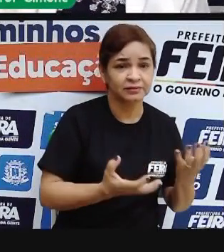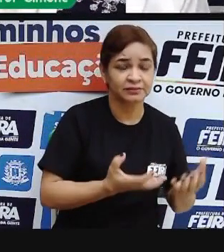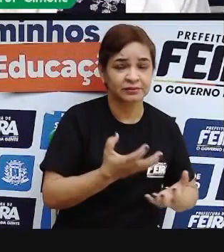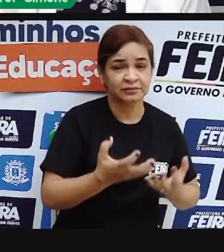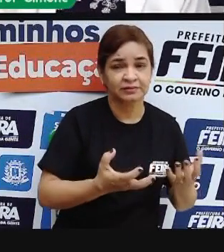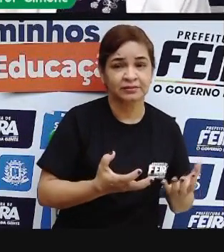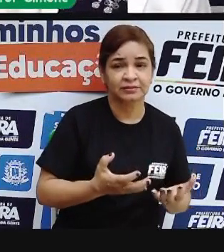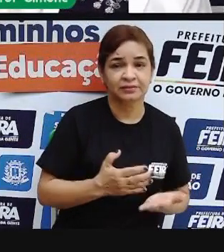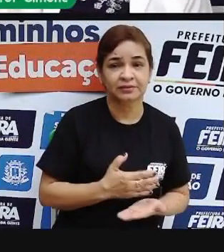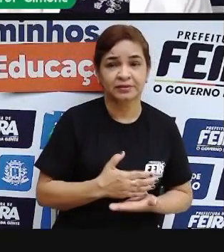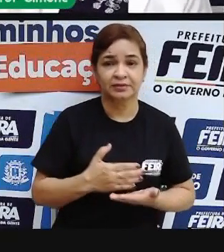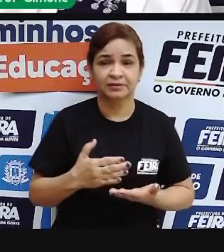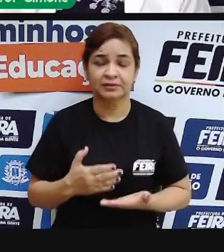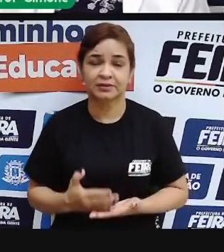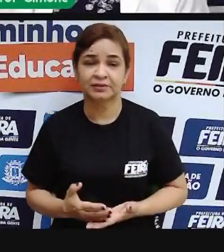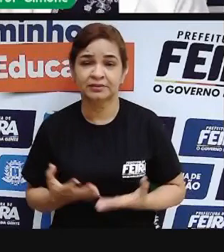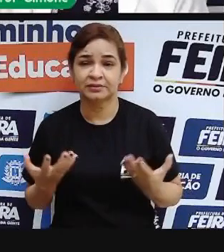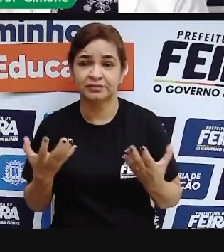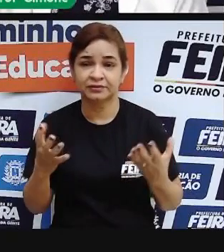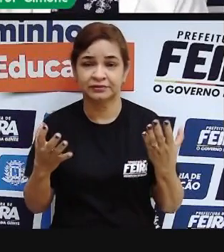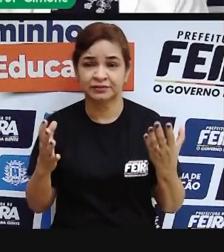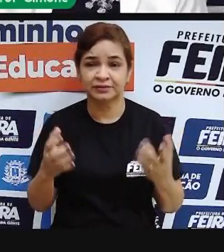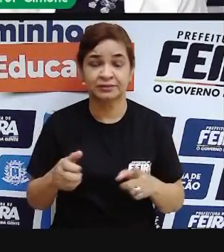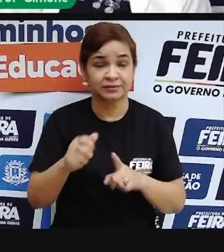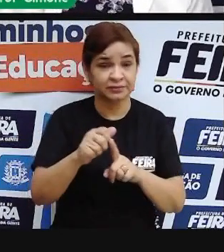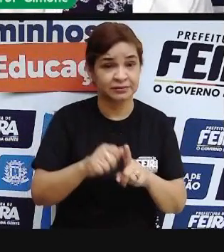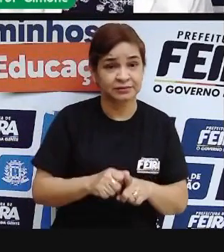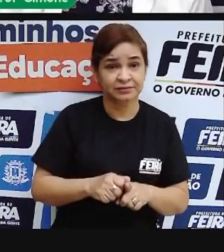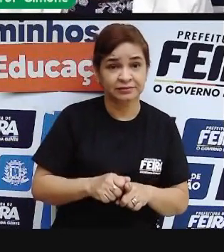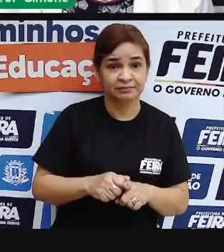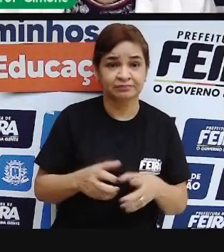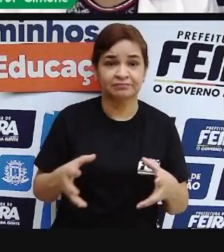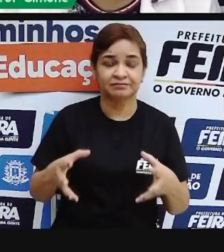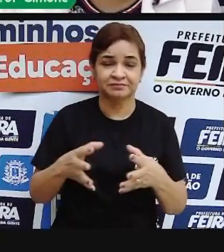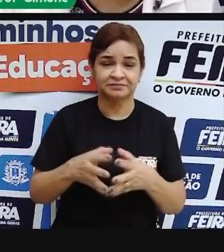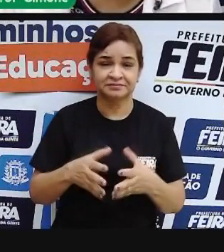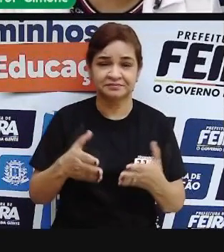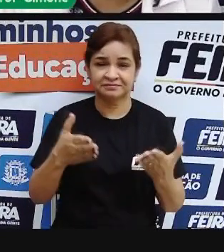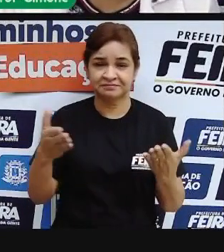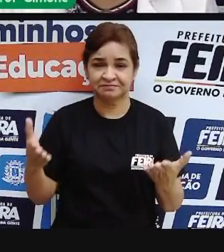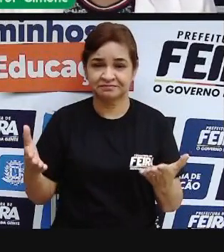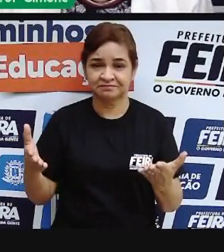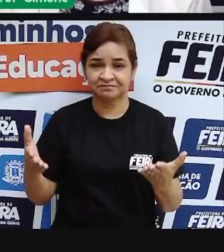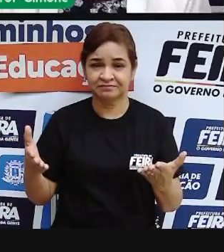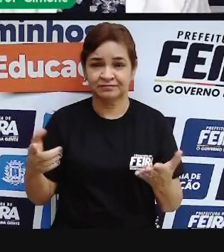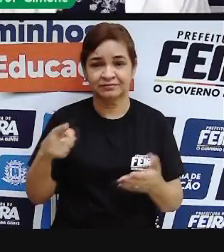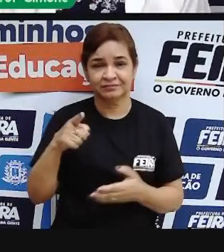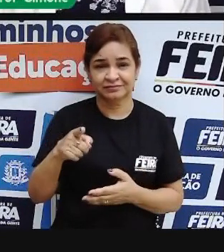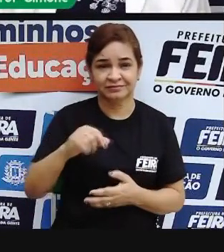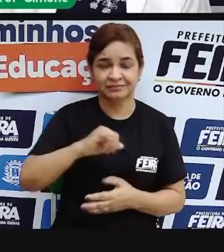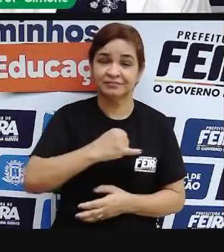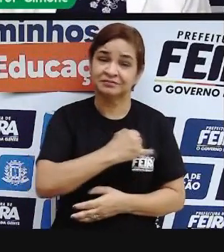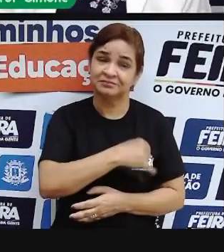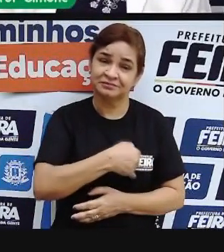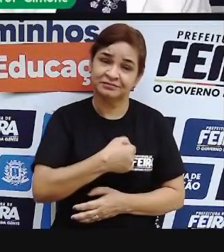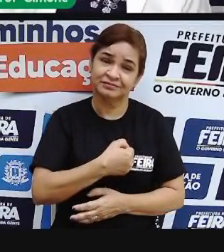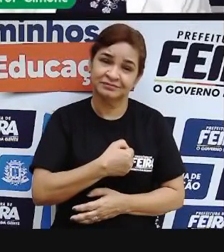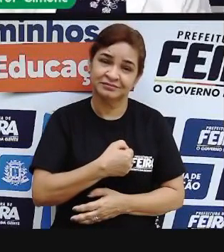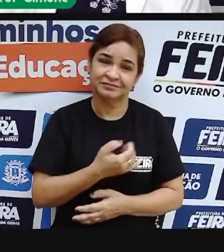acaba que as festas do mês de junho se resumem às festas de São João.